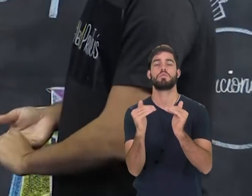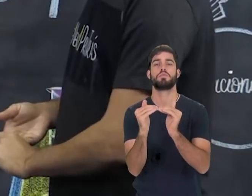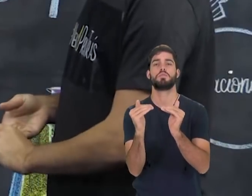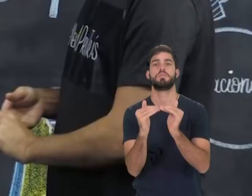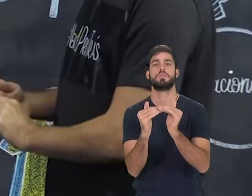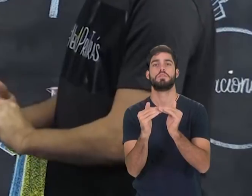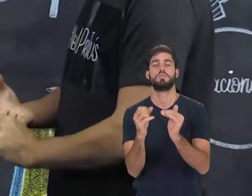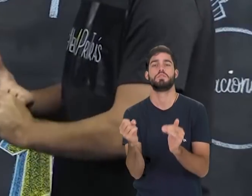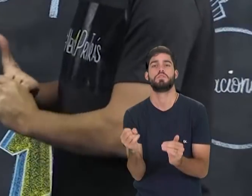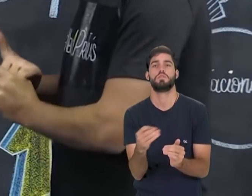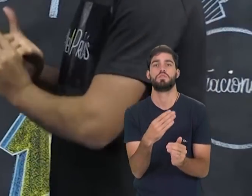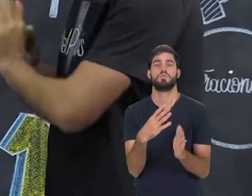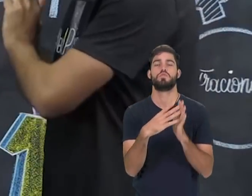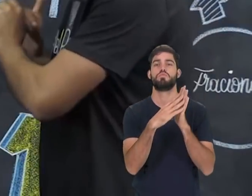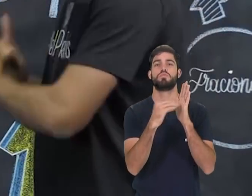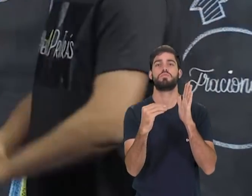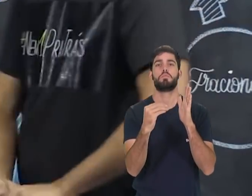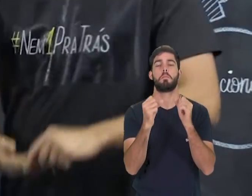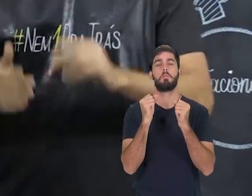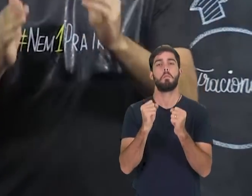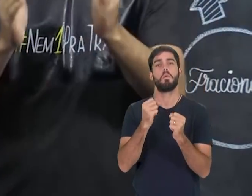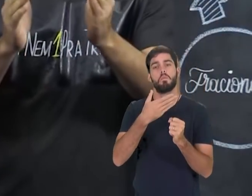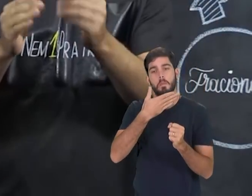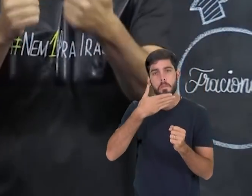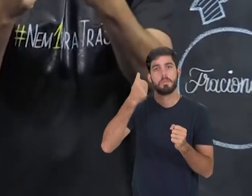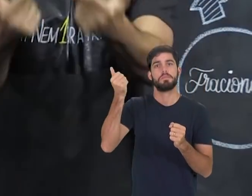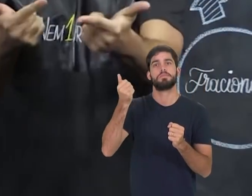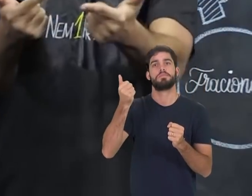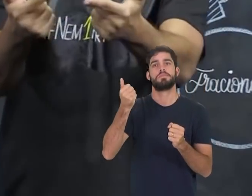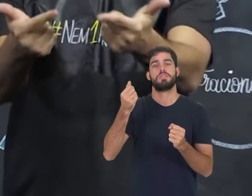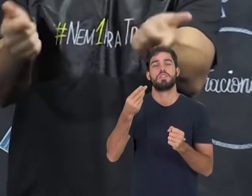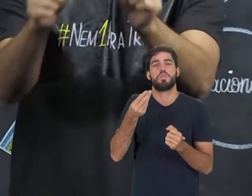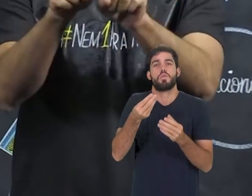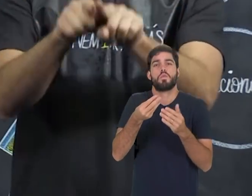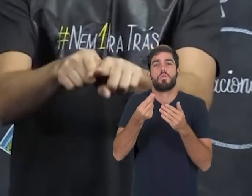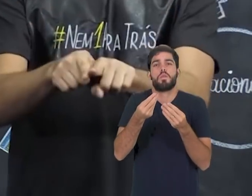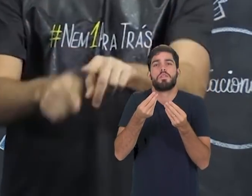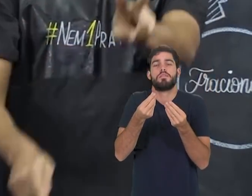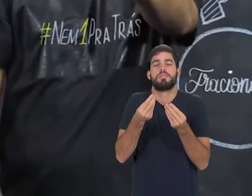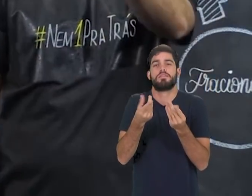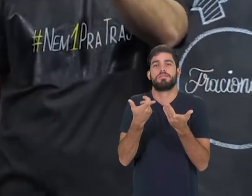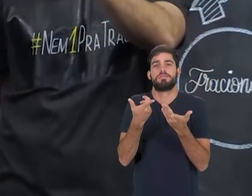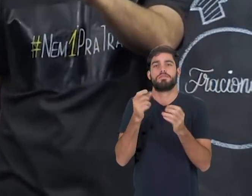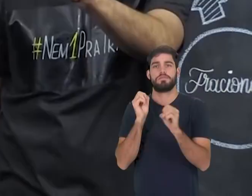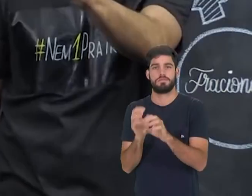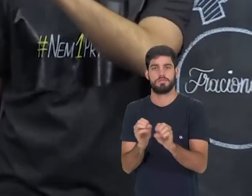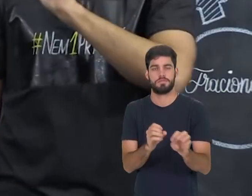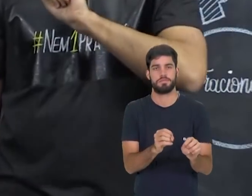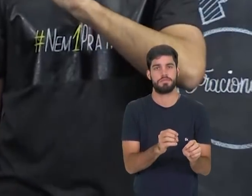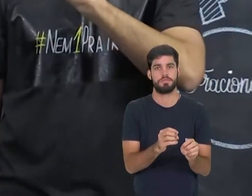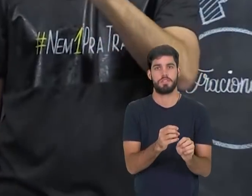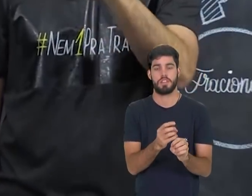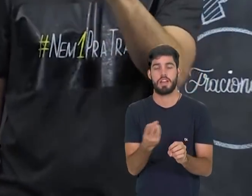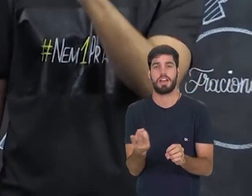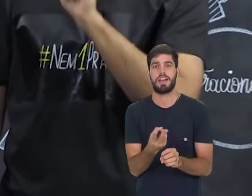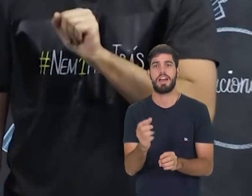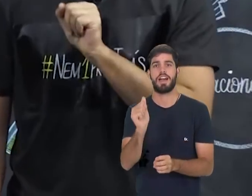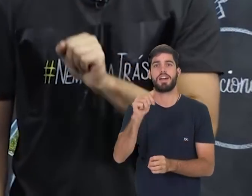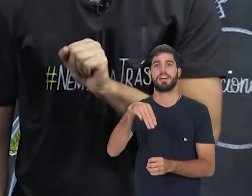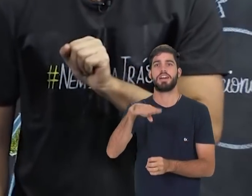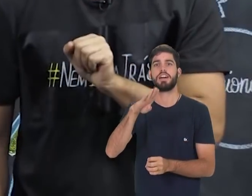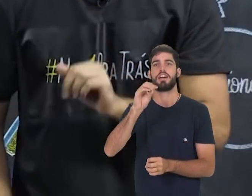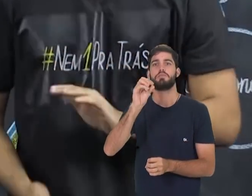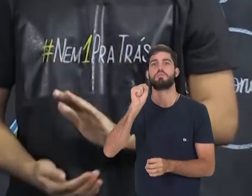modelos podem melhorar a qualidade do ensino. Ambos é um numeral, porque indica a ideia de duas coisas, de